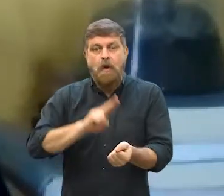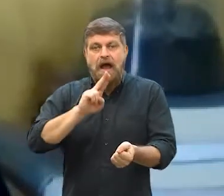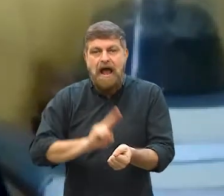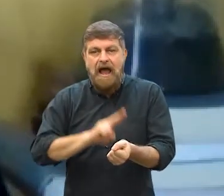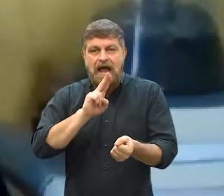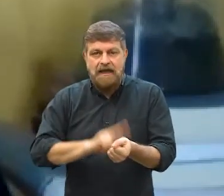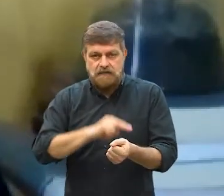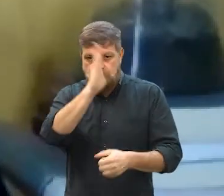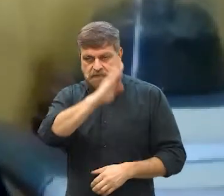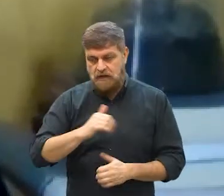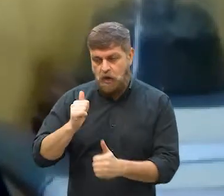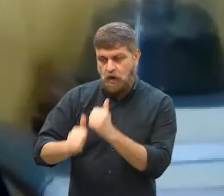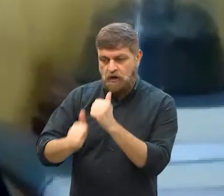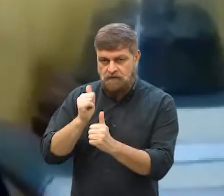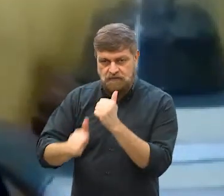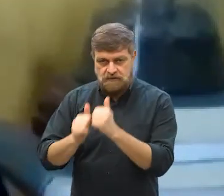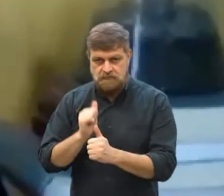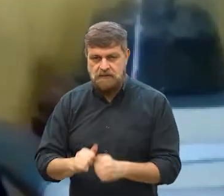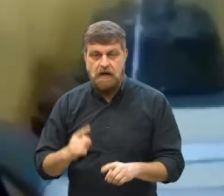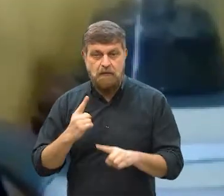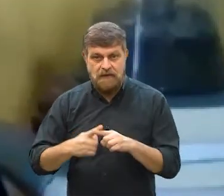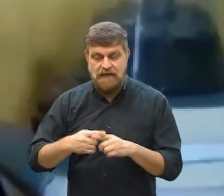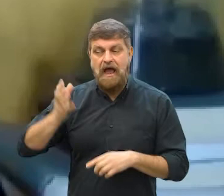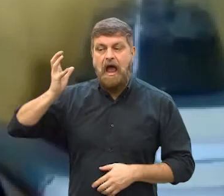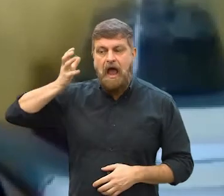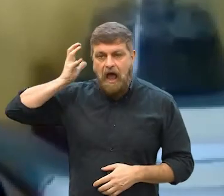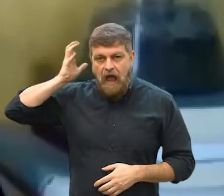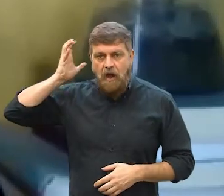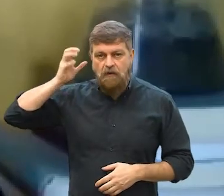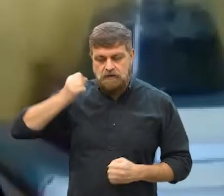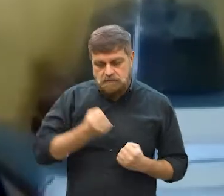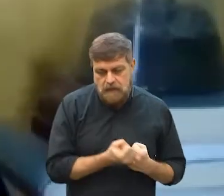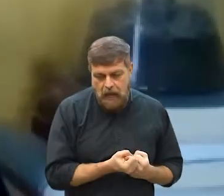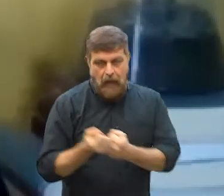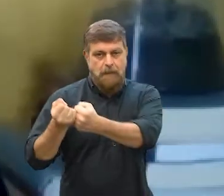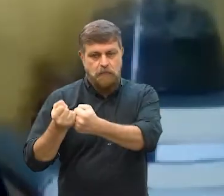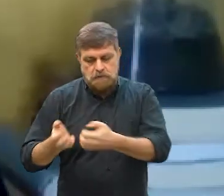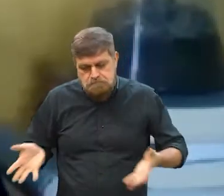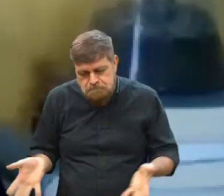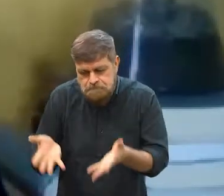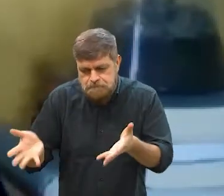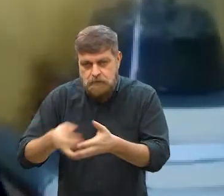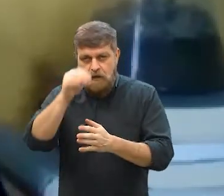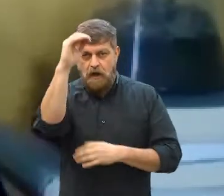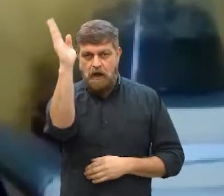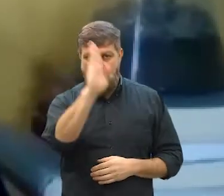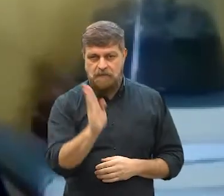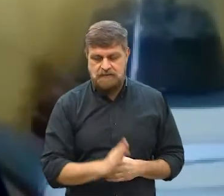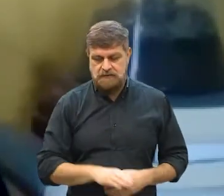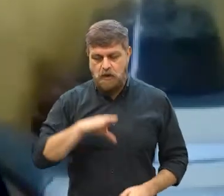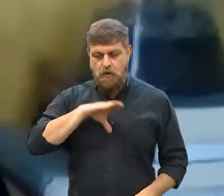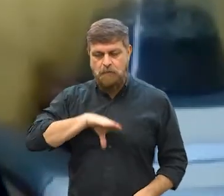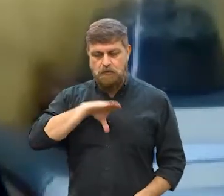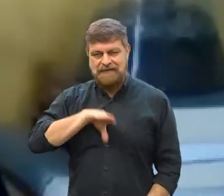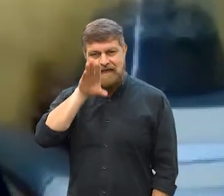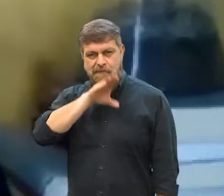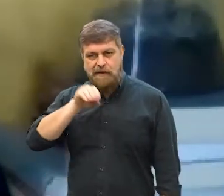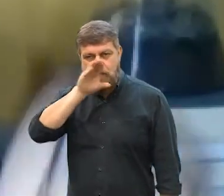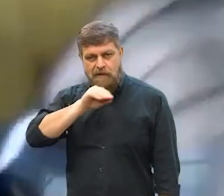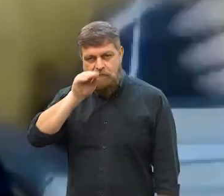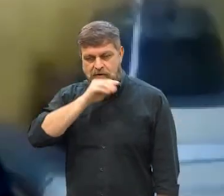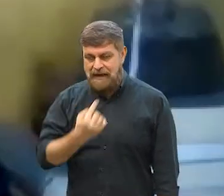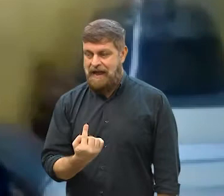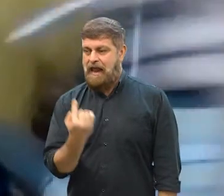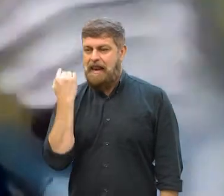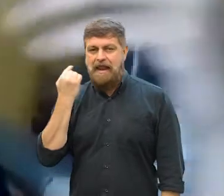ajudou a construir o futebol não é o esporte à toa o rádio que ajudou a construir o Brasil fala um português e a gente